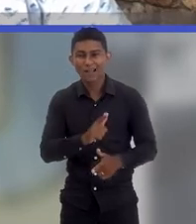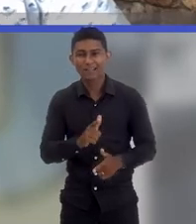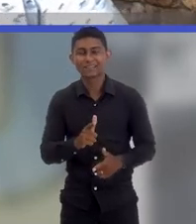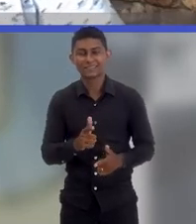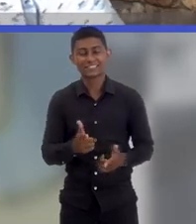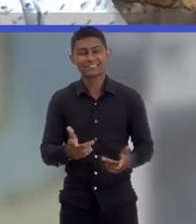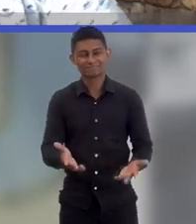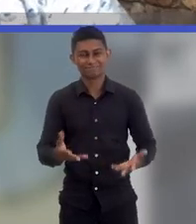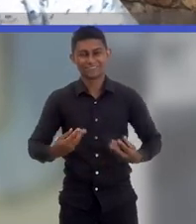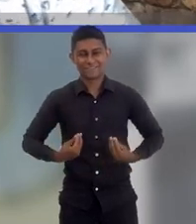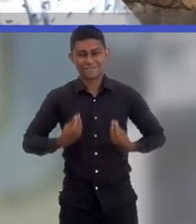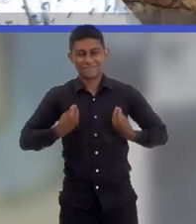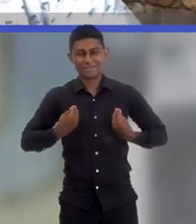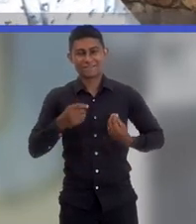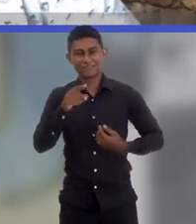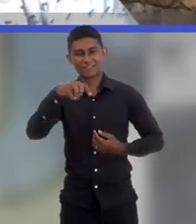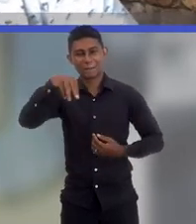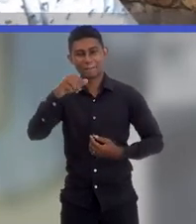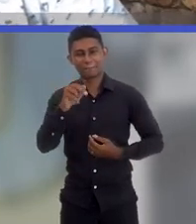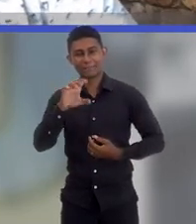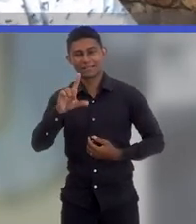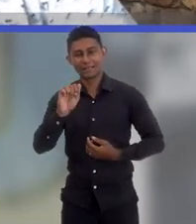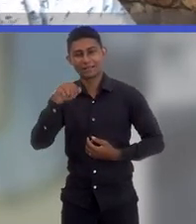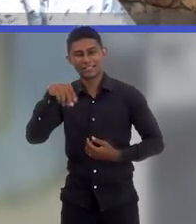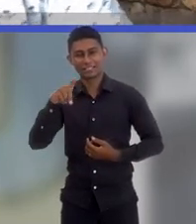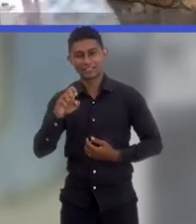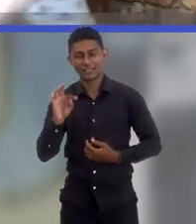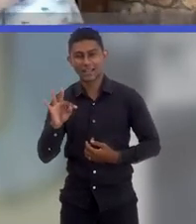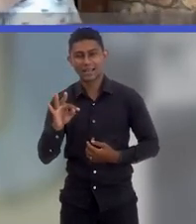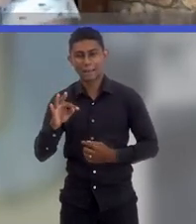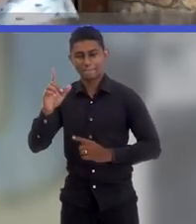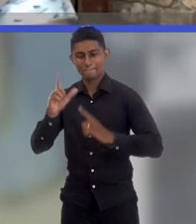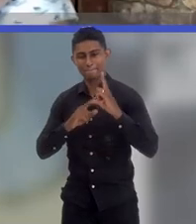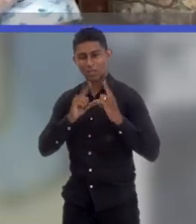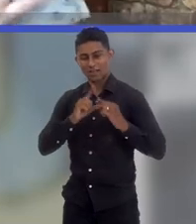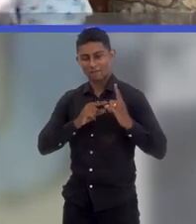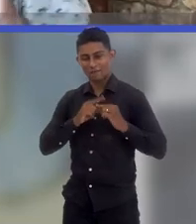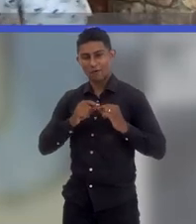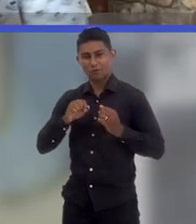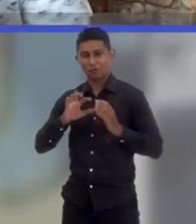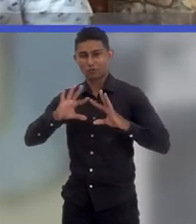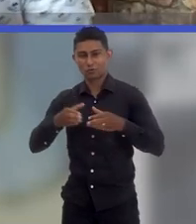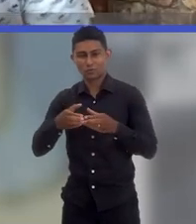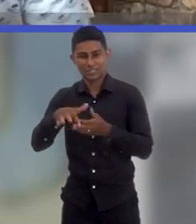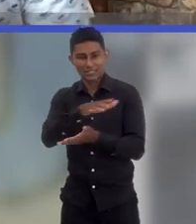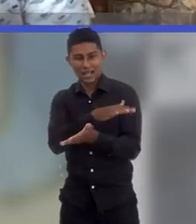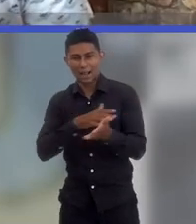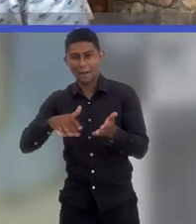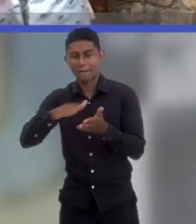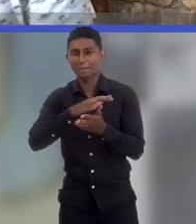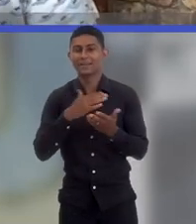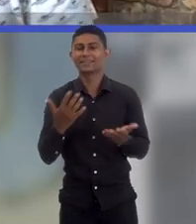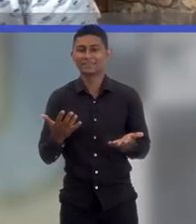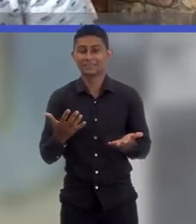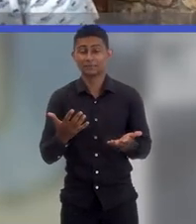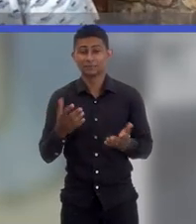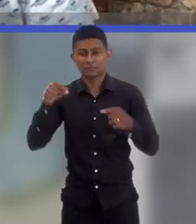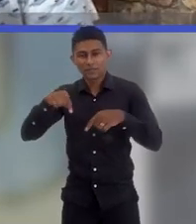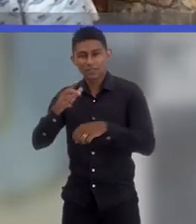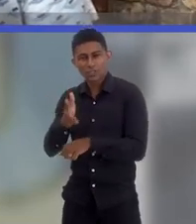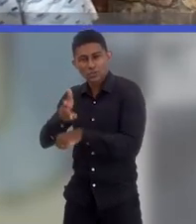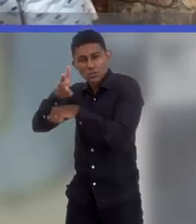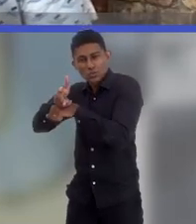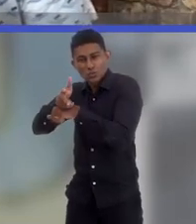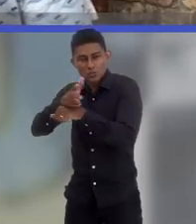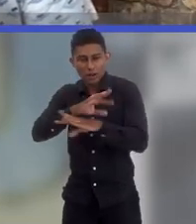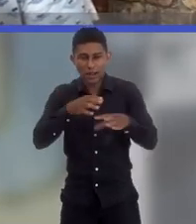toca. Viva Marcelo Adnet, viva Botafogo Samba Clube. E olha, as